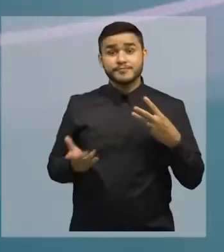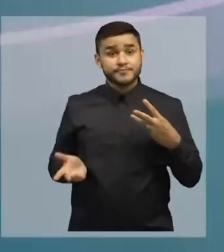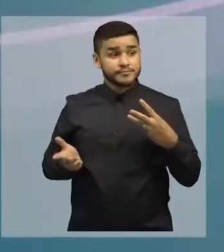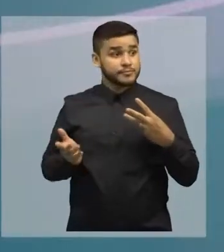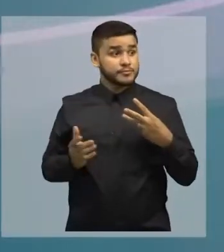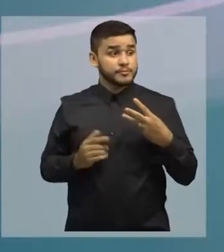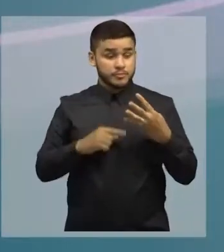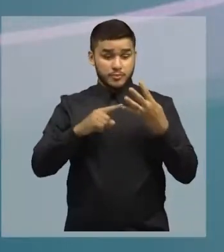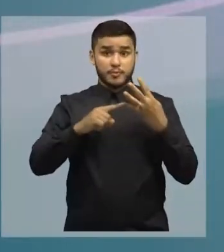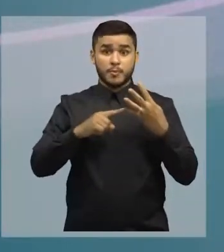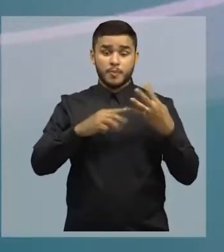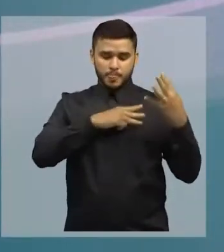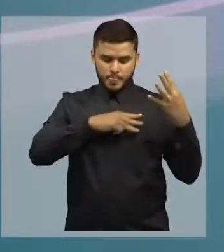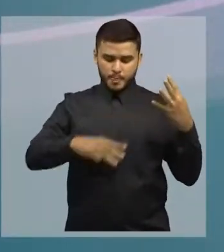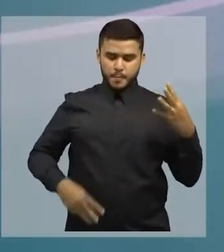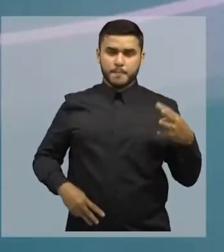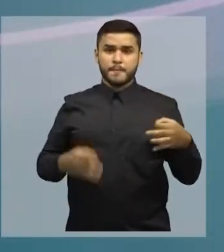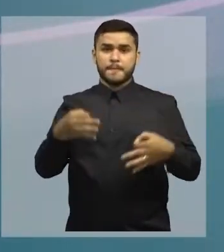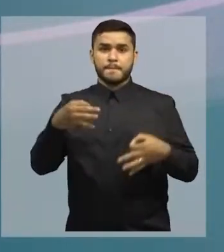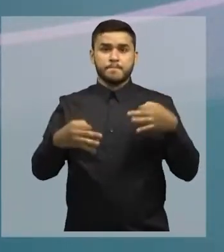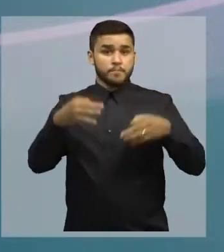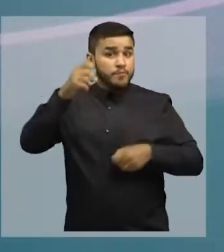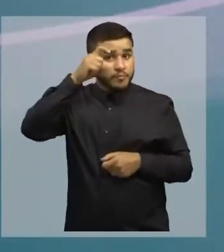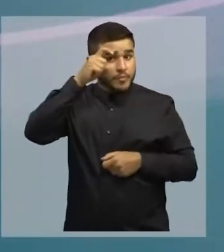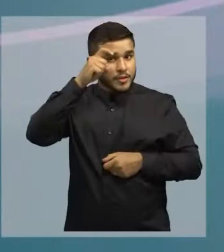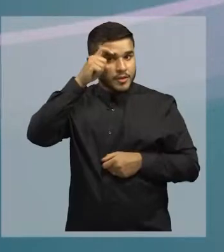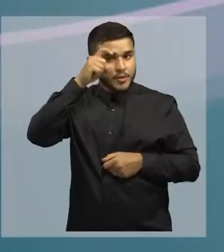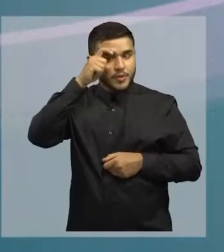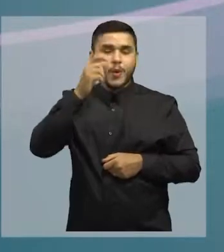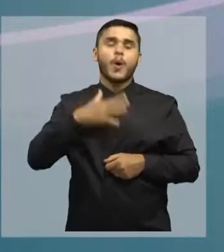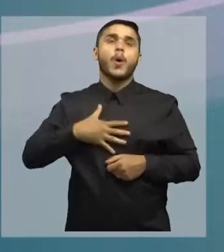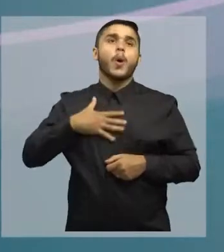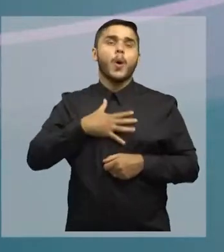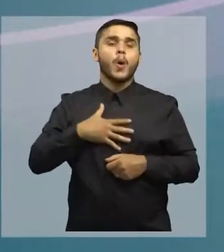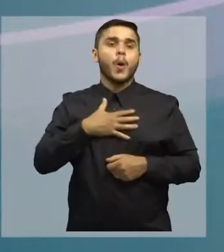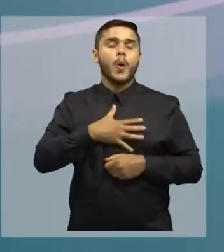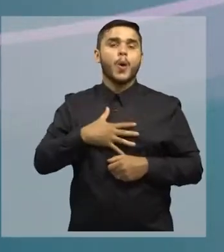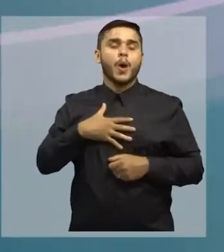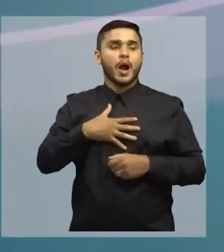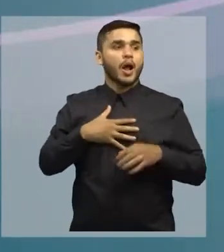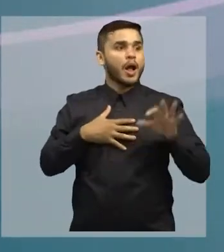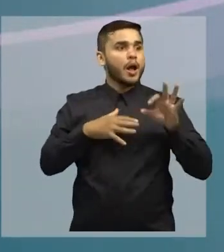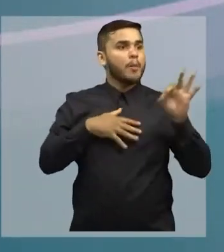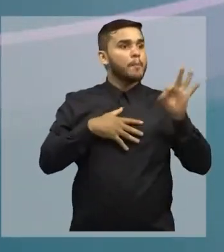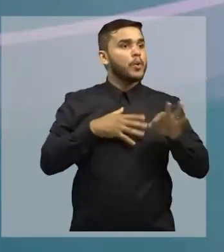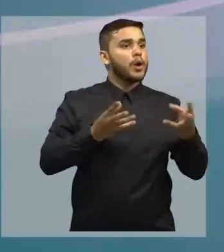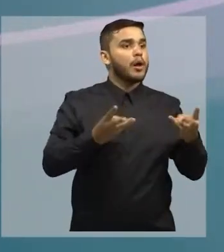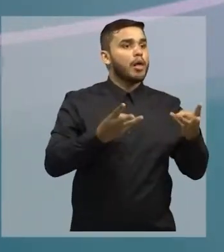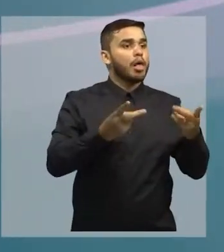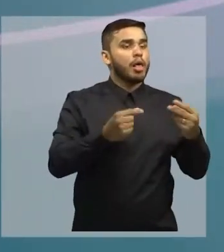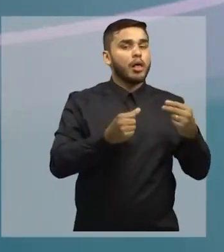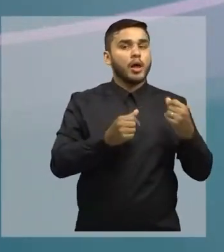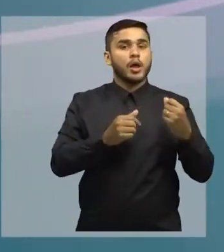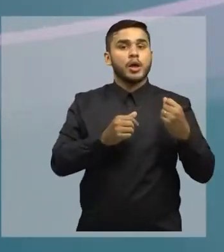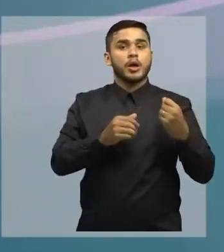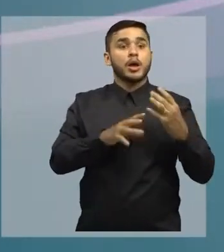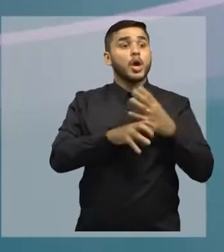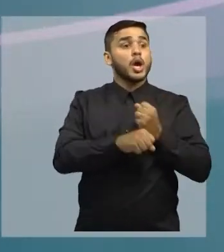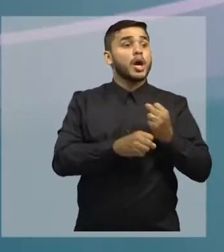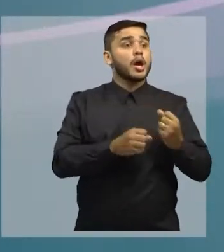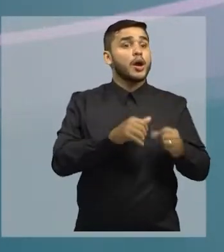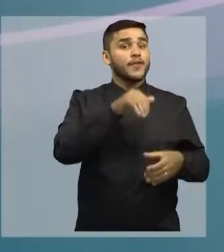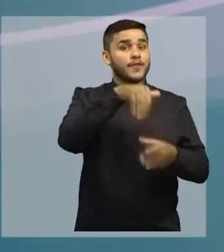popularidade que ele, que é uma situação absolutamente esdrúxula, um assessor do presidente ter mais, como